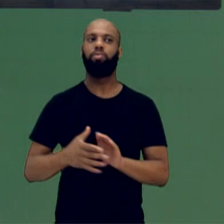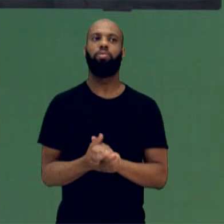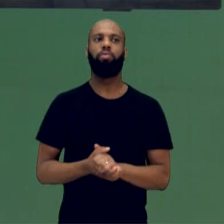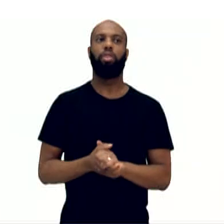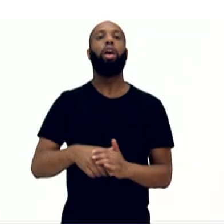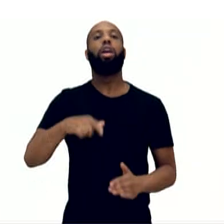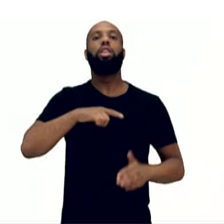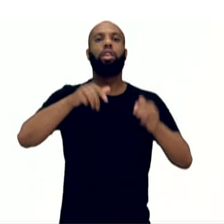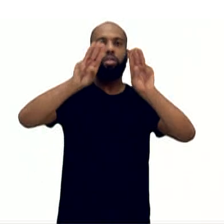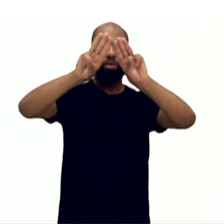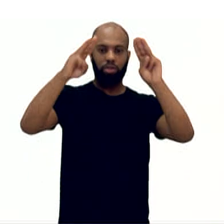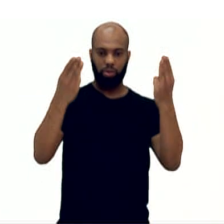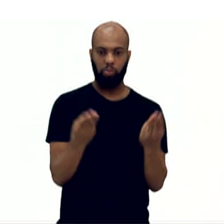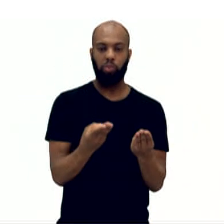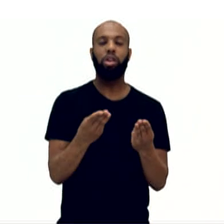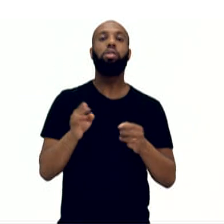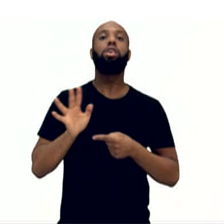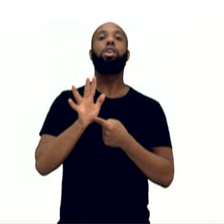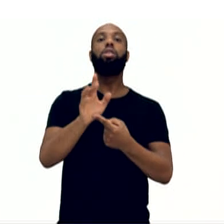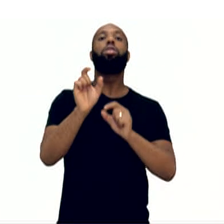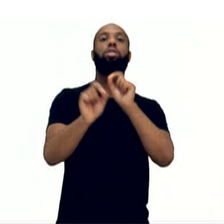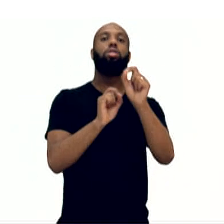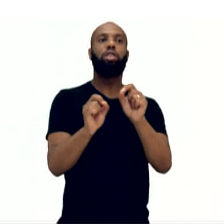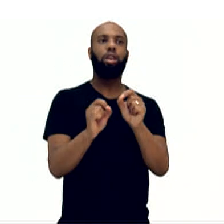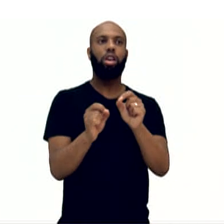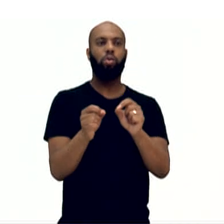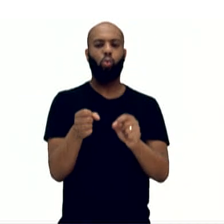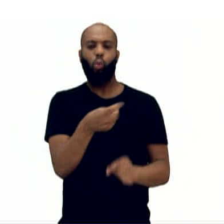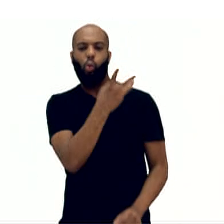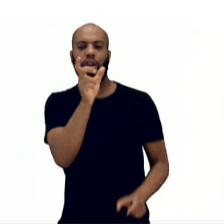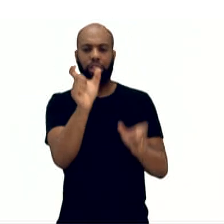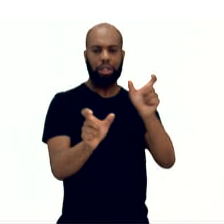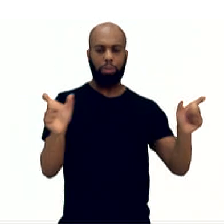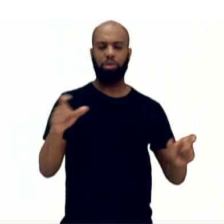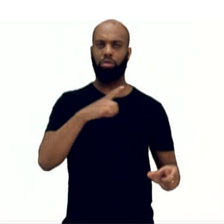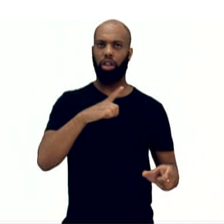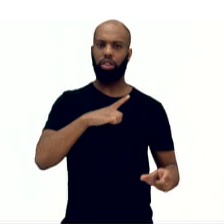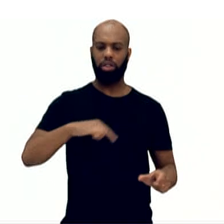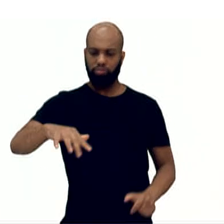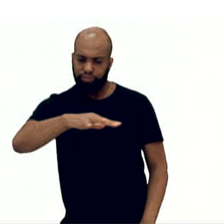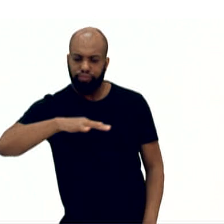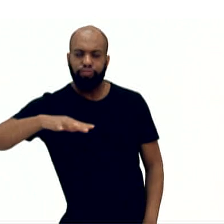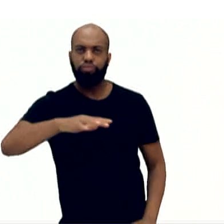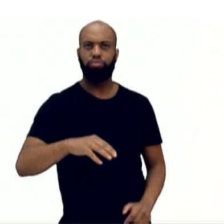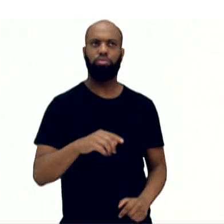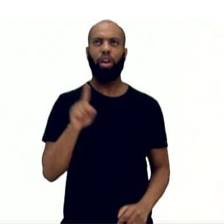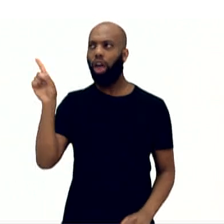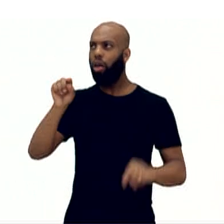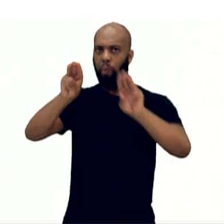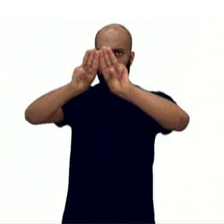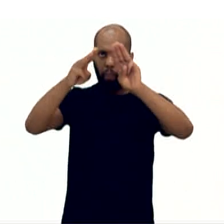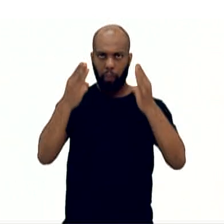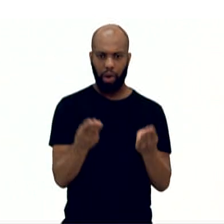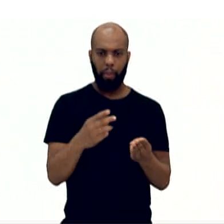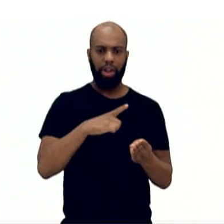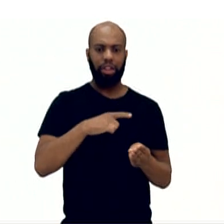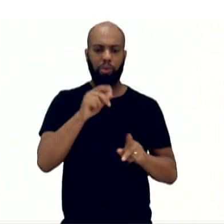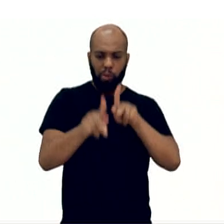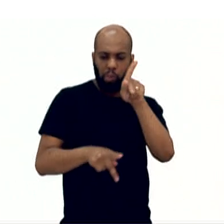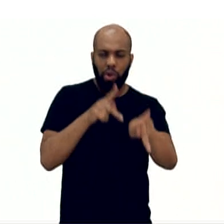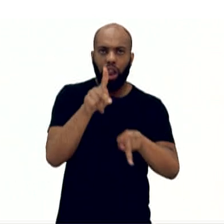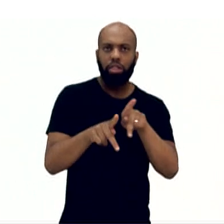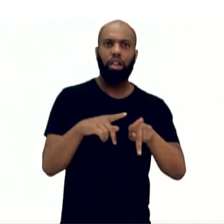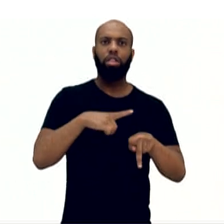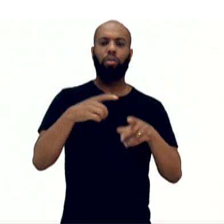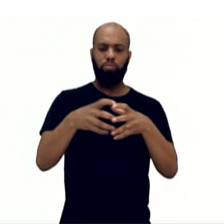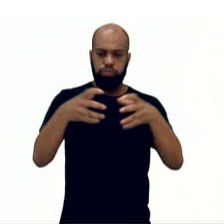aqui um mapa que mostra um pouquinho essa concentração urbana. Ele é um mapa de distribuição da população, mas onde eu tenho